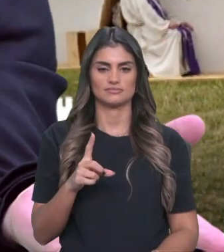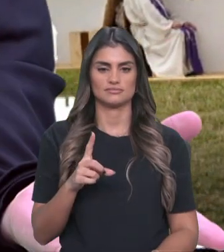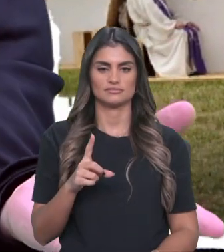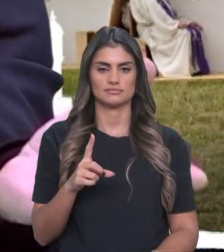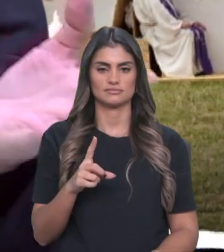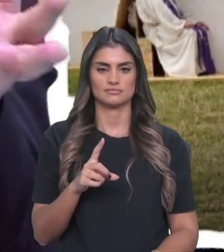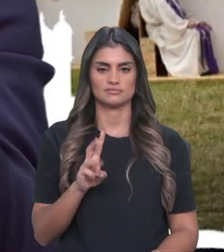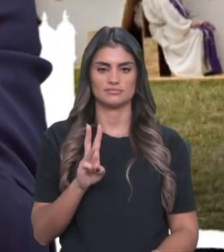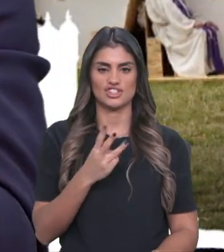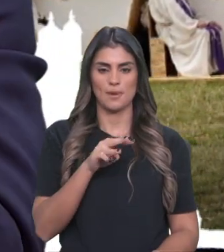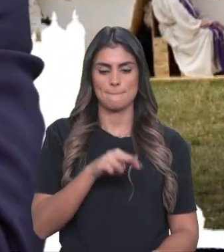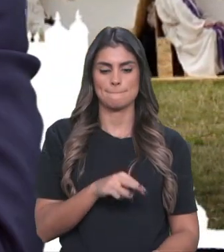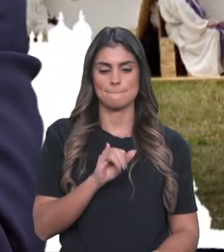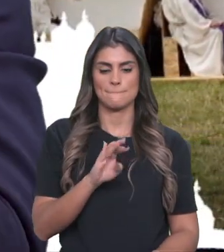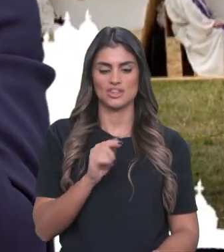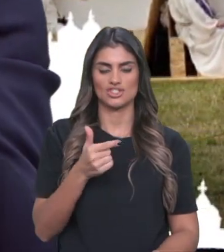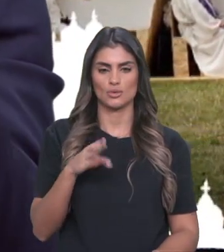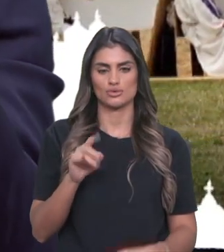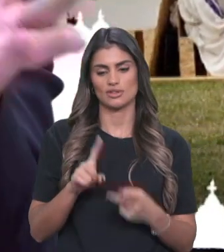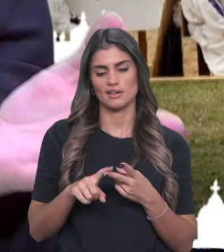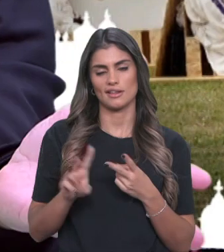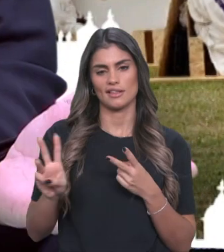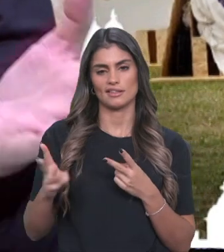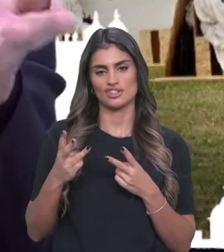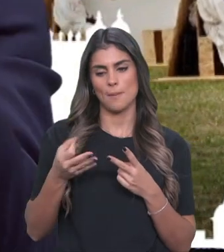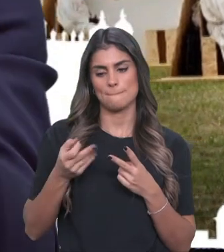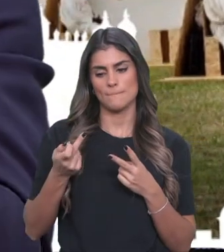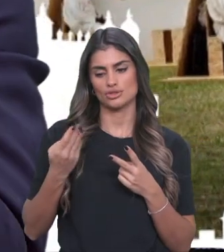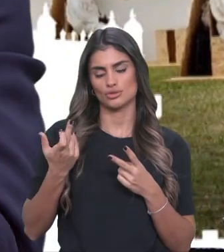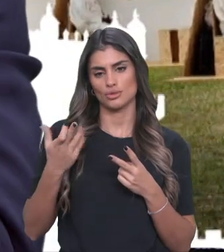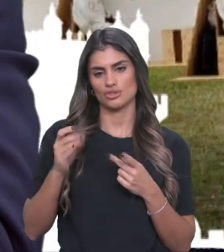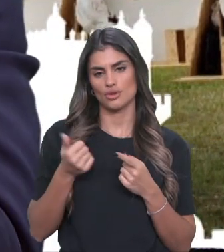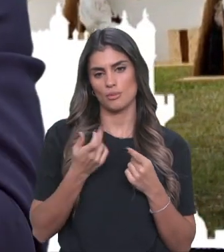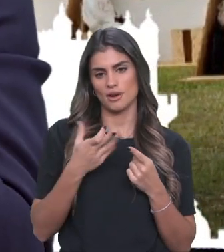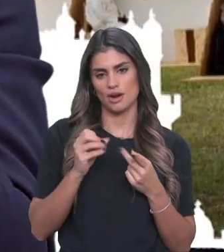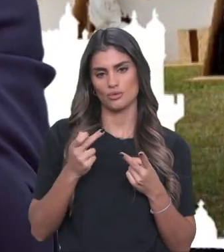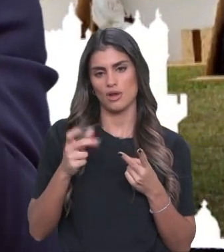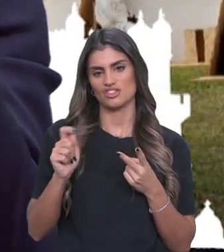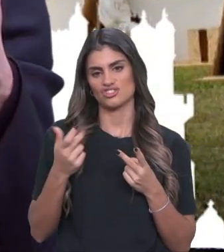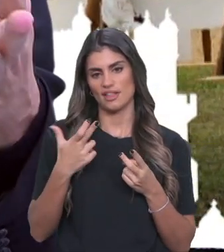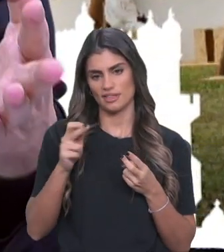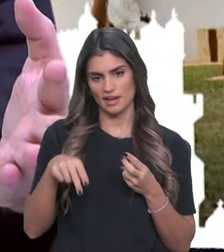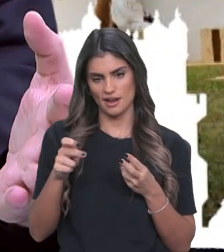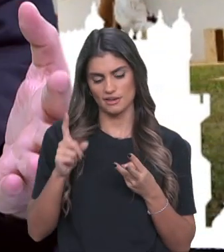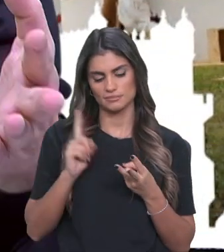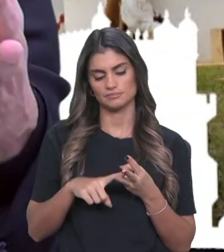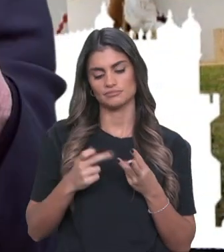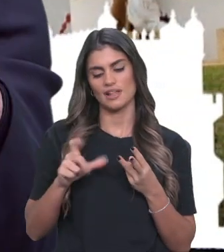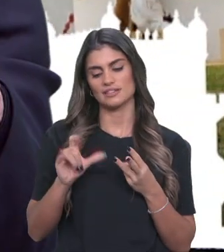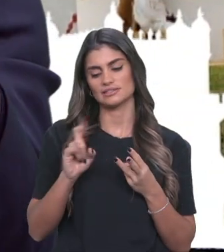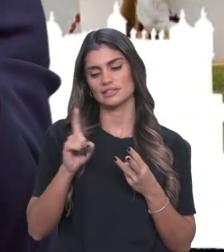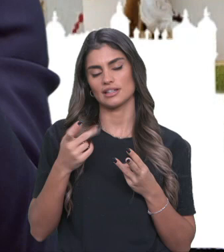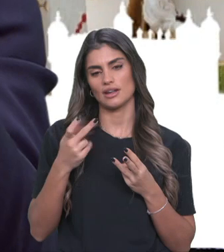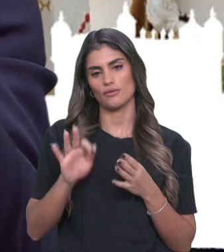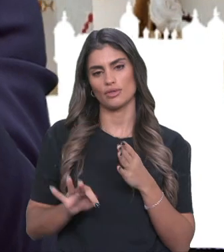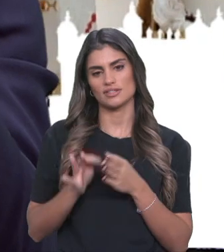3 místicos e 3 pastores, a Beata Alexandrina, o Bernardo Vasconcelos, a Alzira Sobrinho,